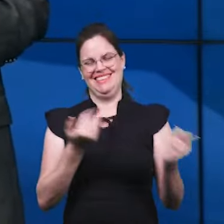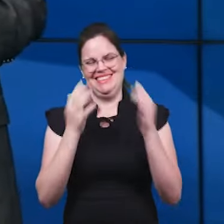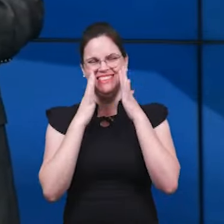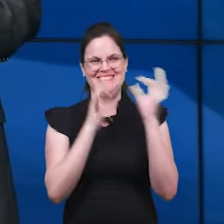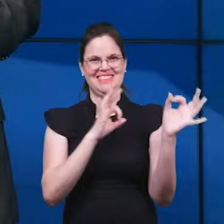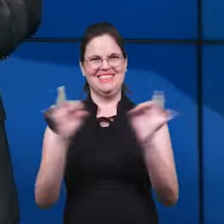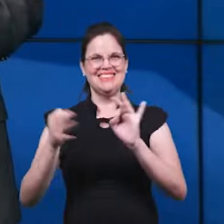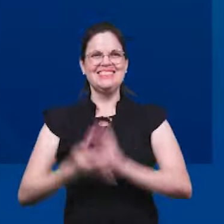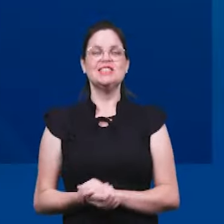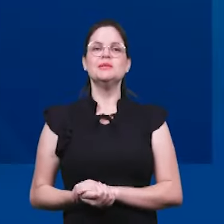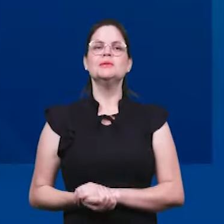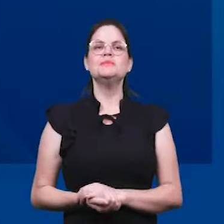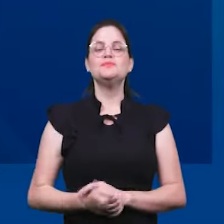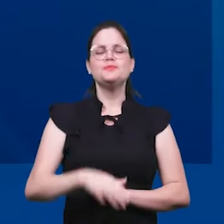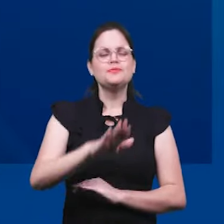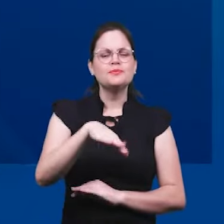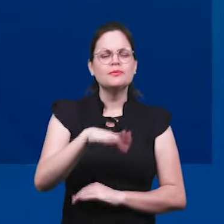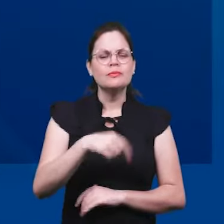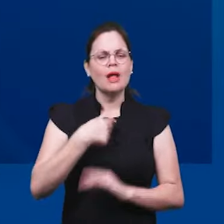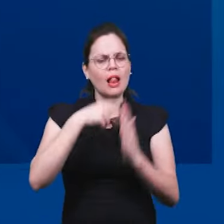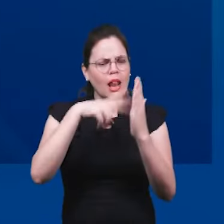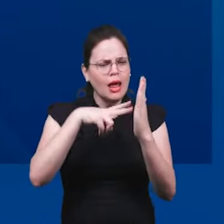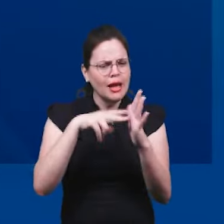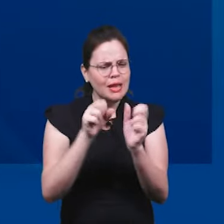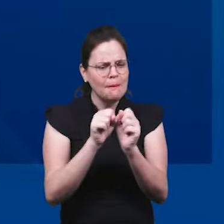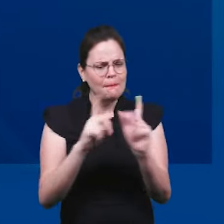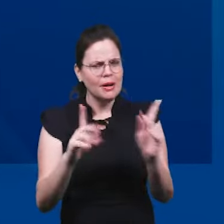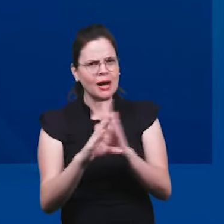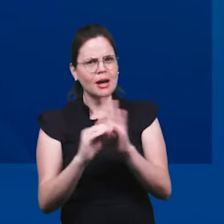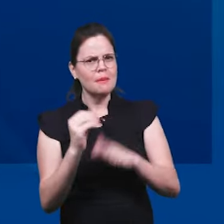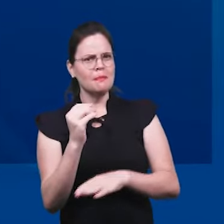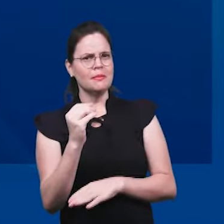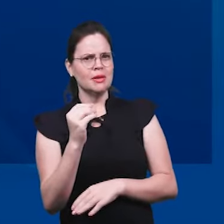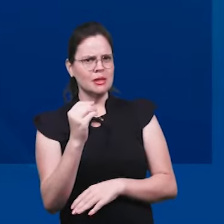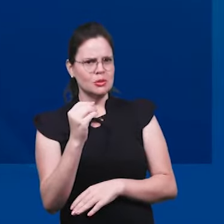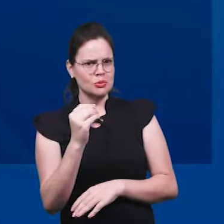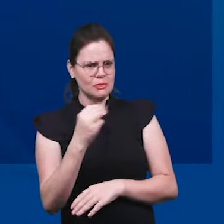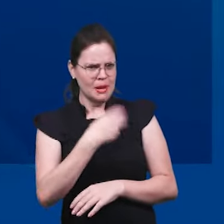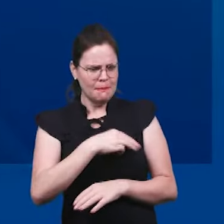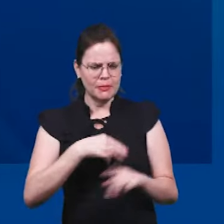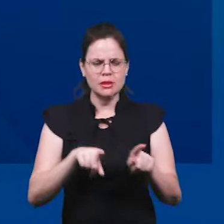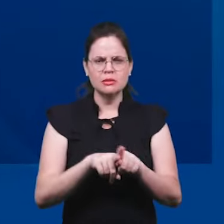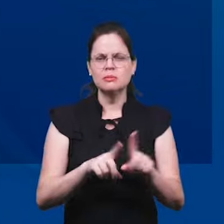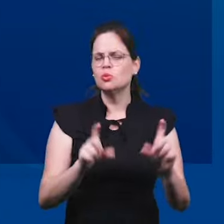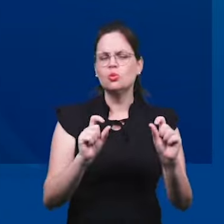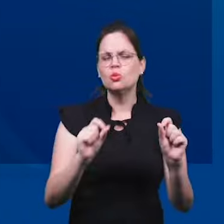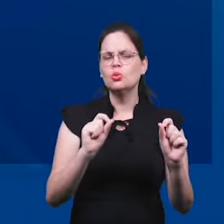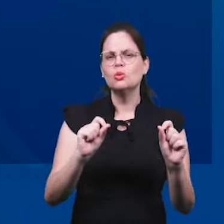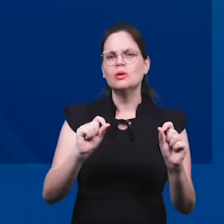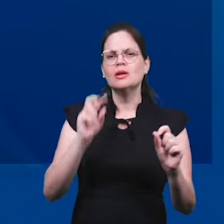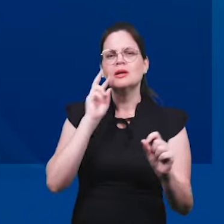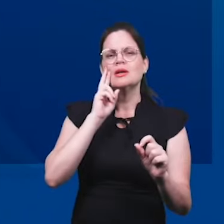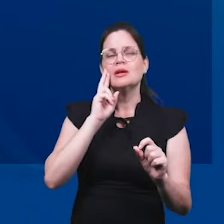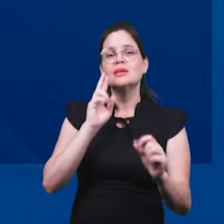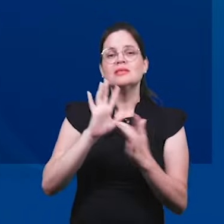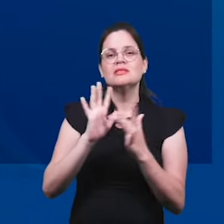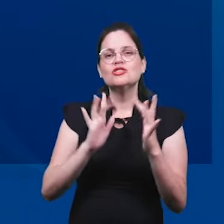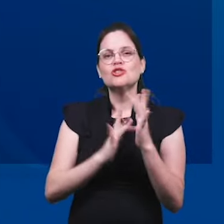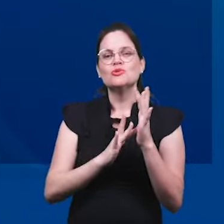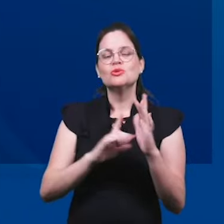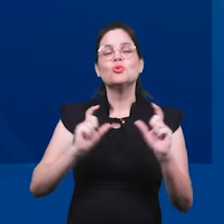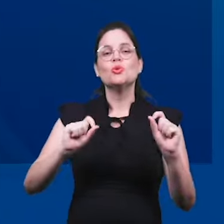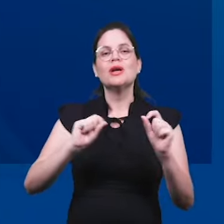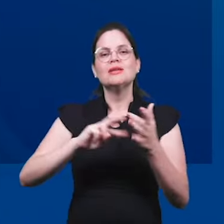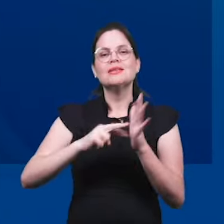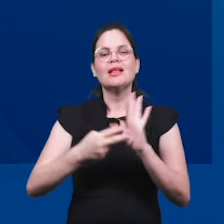os nossos bebês. Gustavo, quando lemos lá no livro de Apocalipse e Mateus, a quem se refere a